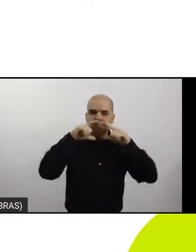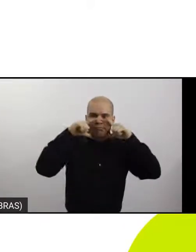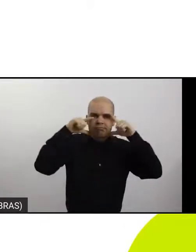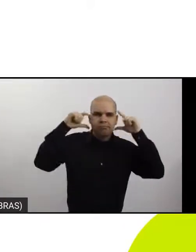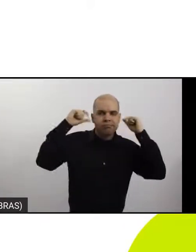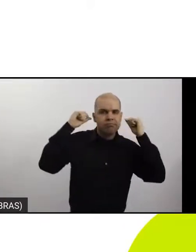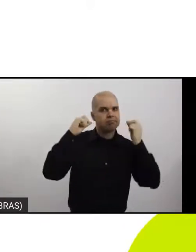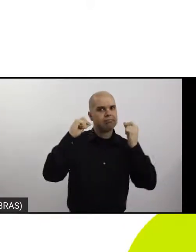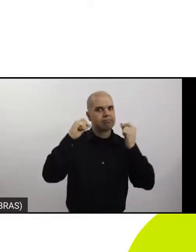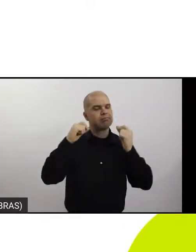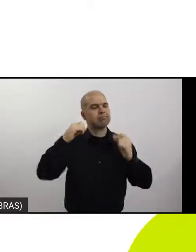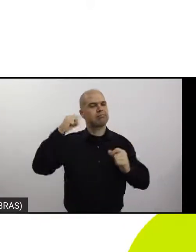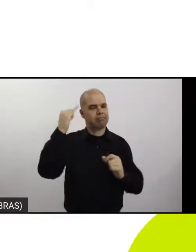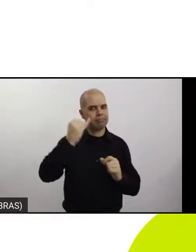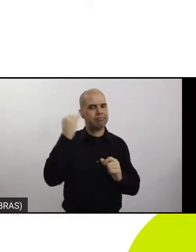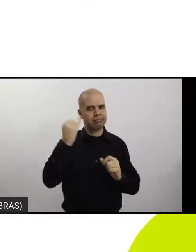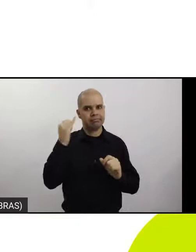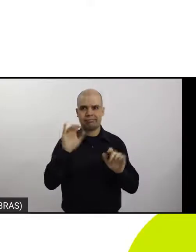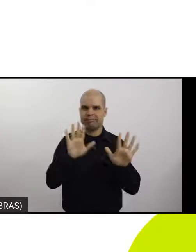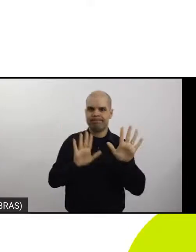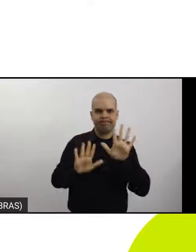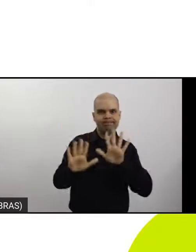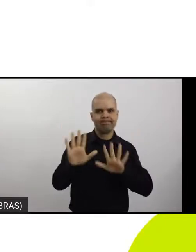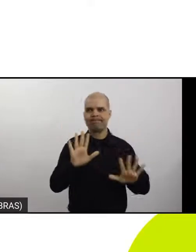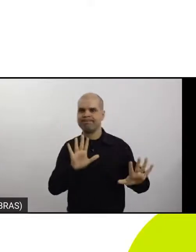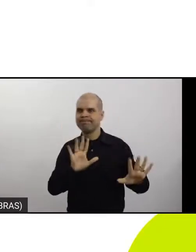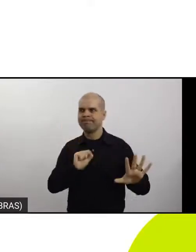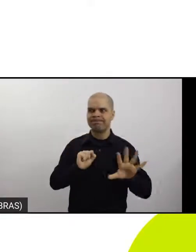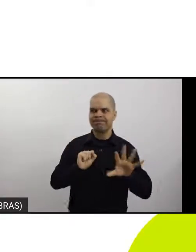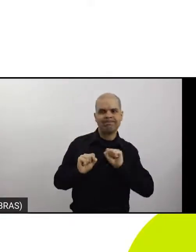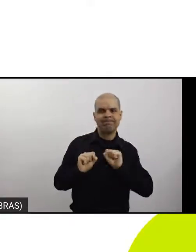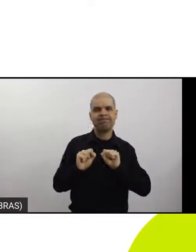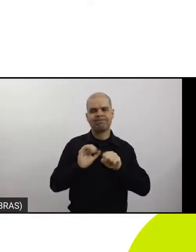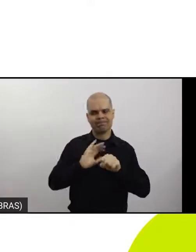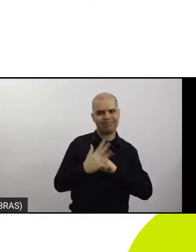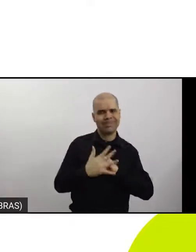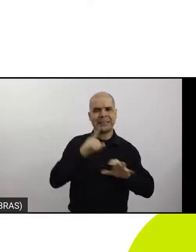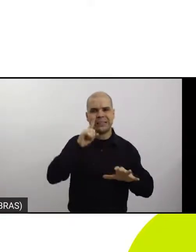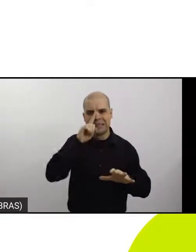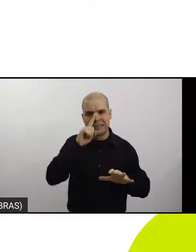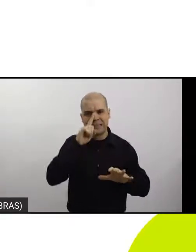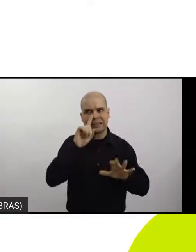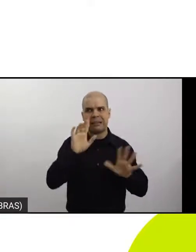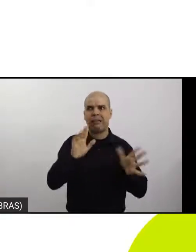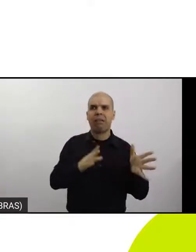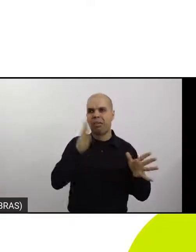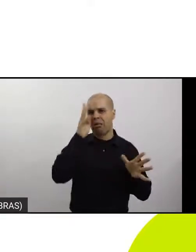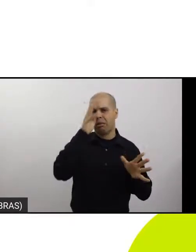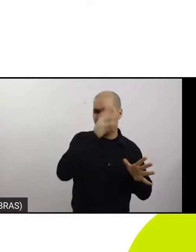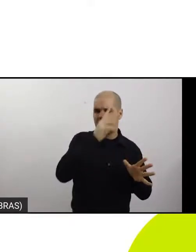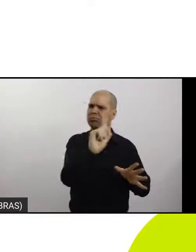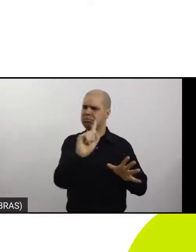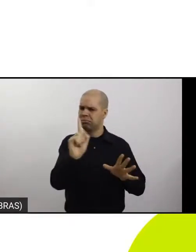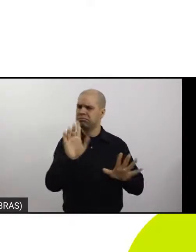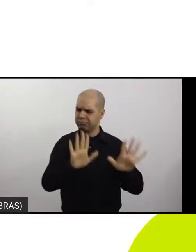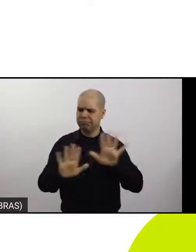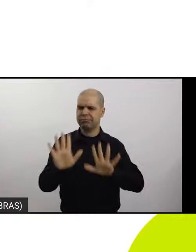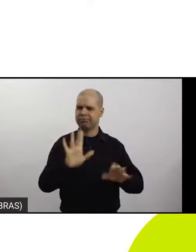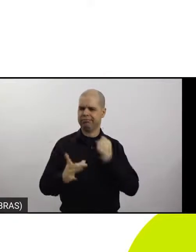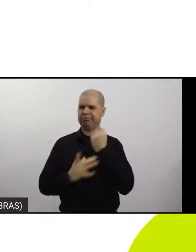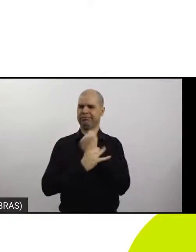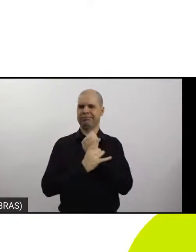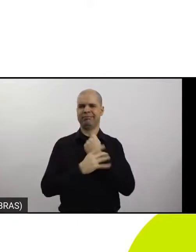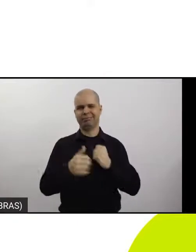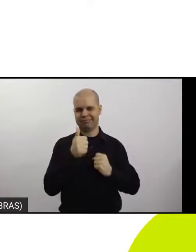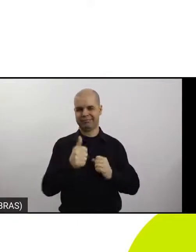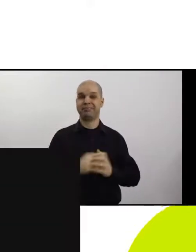se protegendo, né? A gente não pode se descuidar em nenhum momento. E aí eu quero chamar, então, agora a